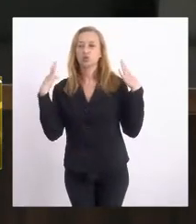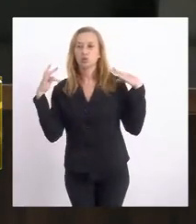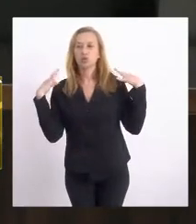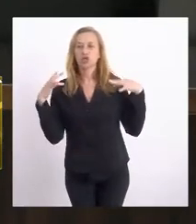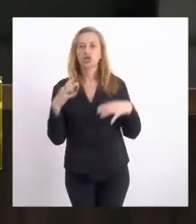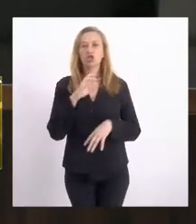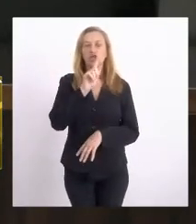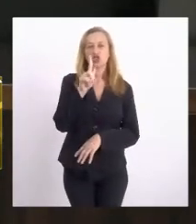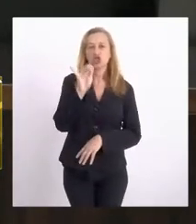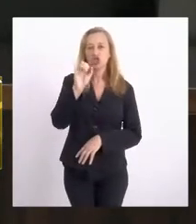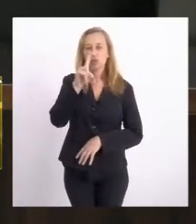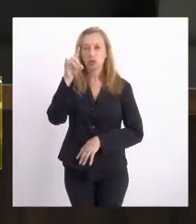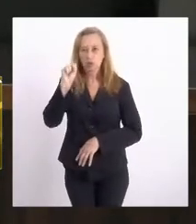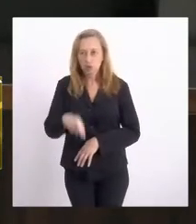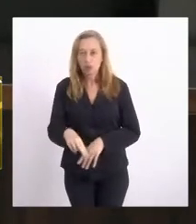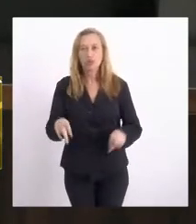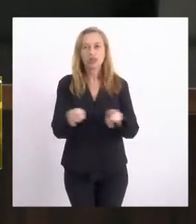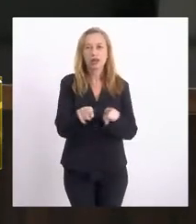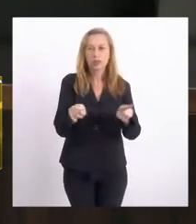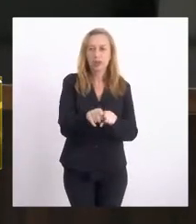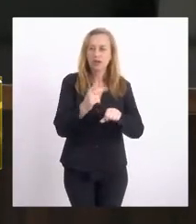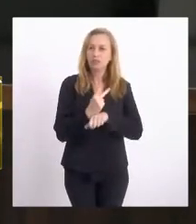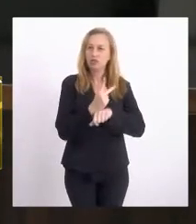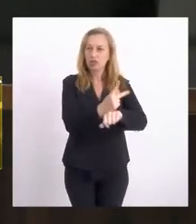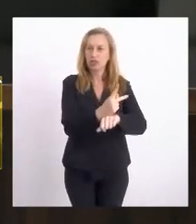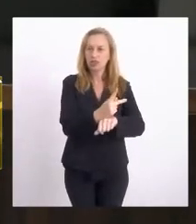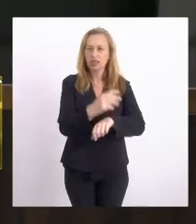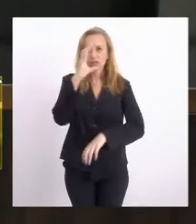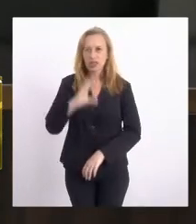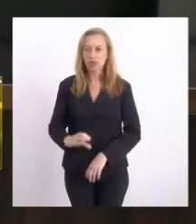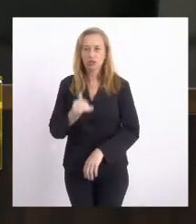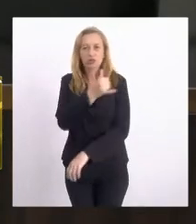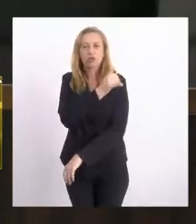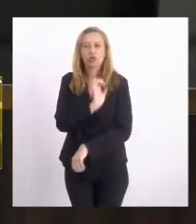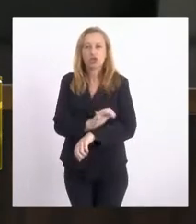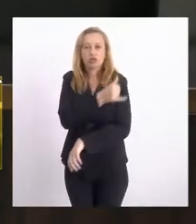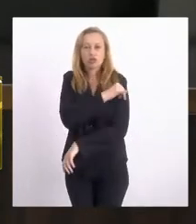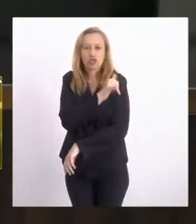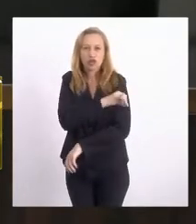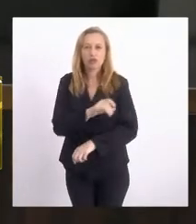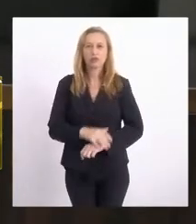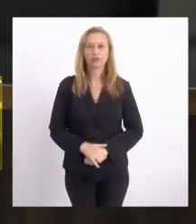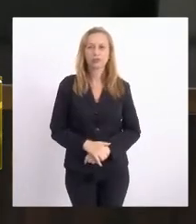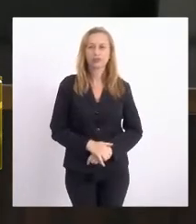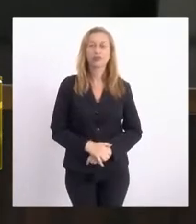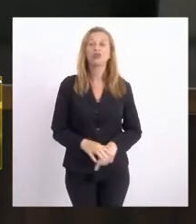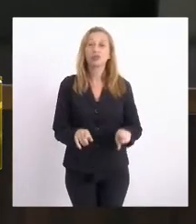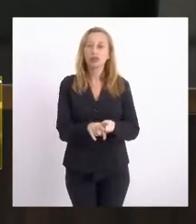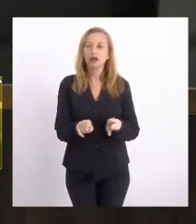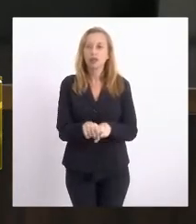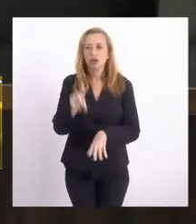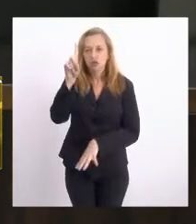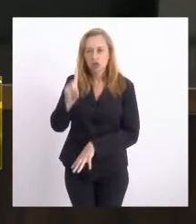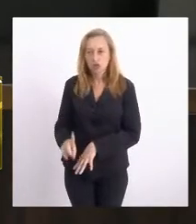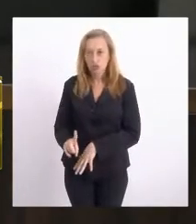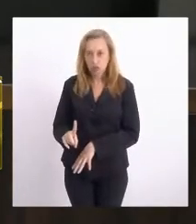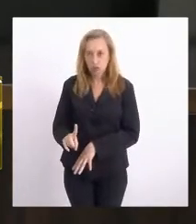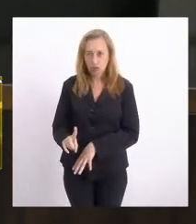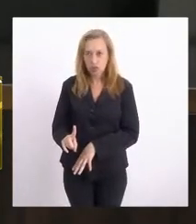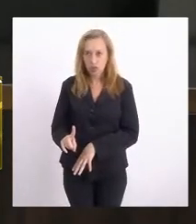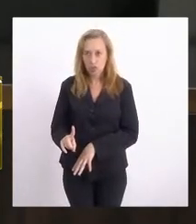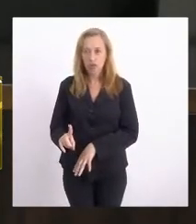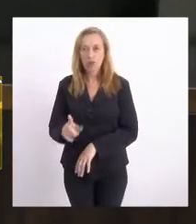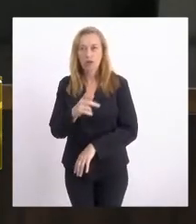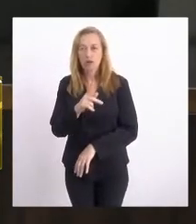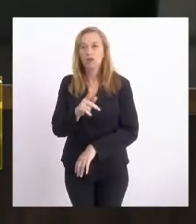Neto que também receberá o título cidadão do Estado do Rio de Janeiro e ao diretor-presidente da agência